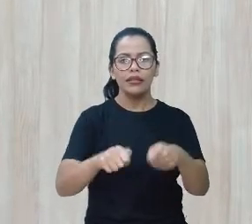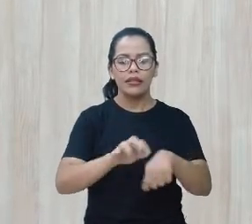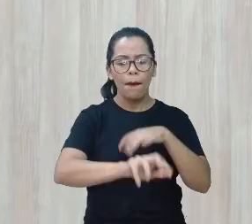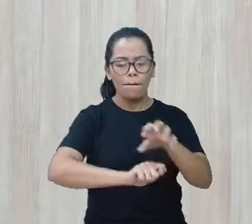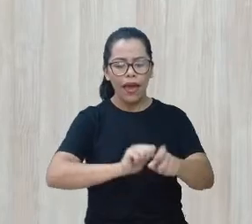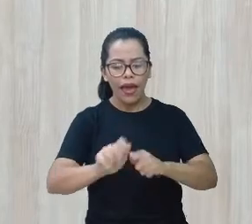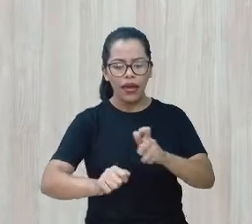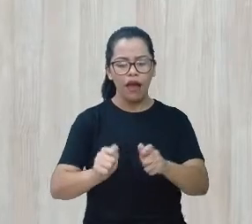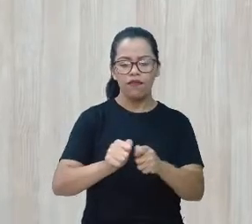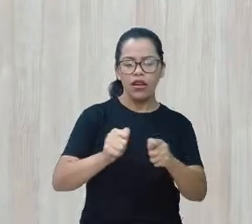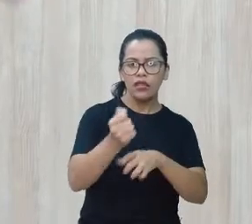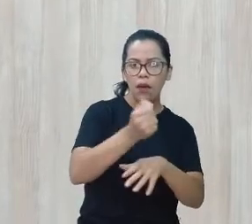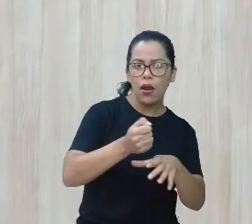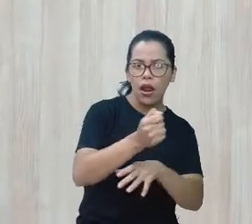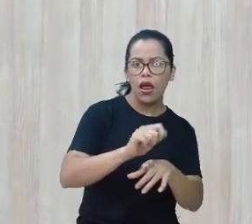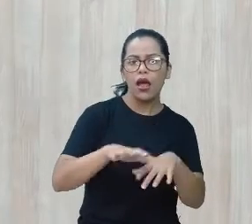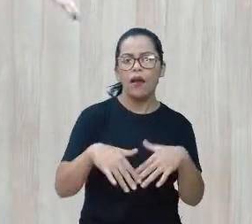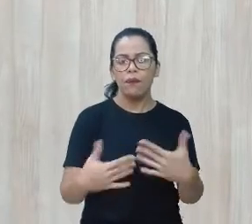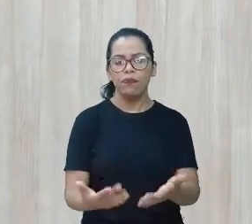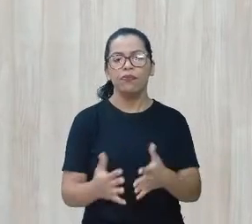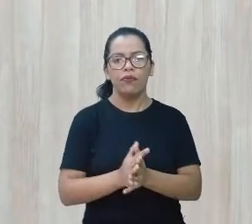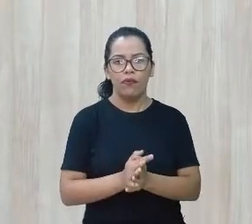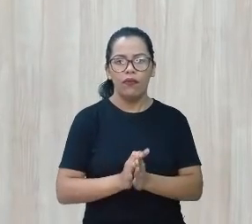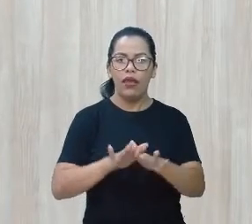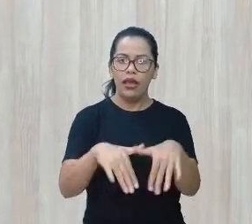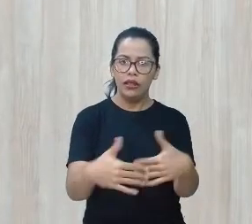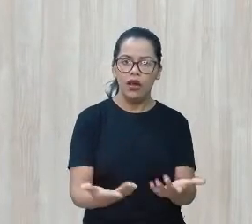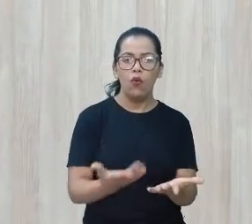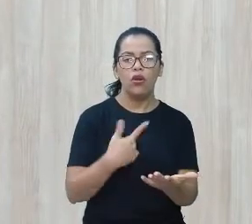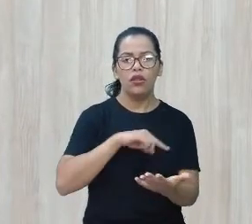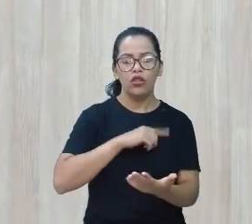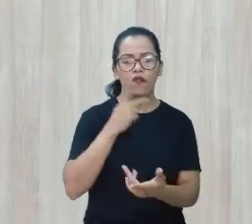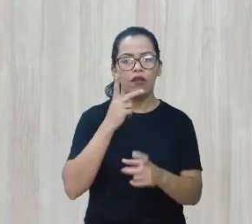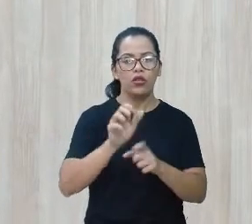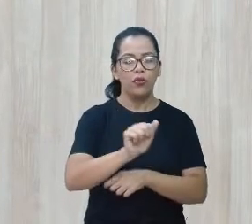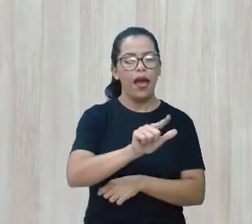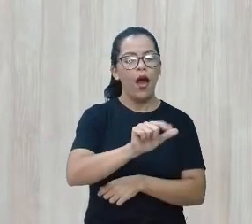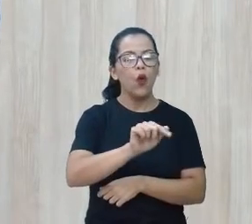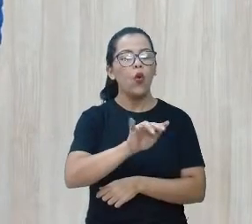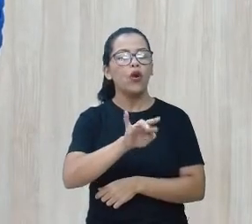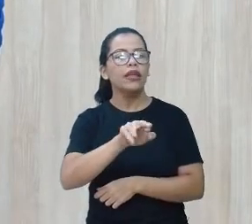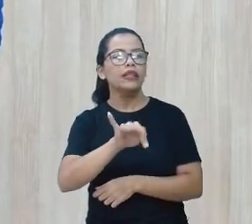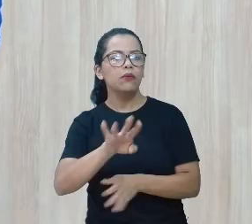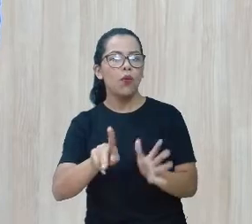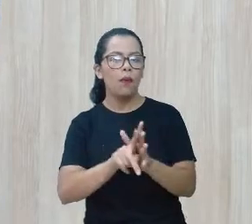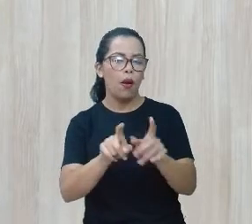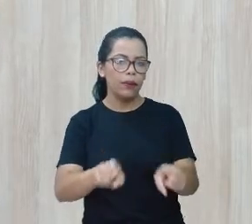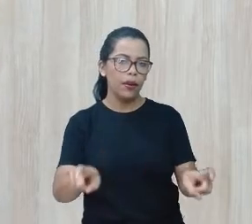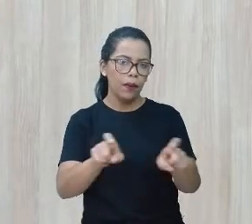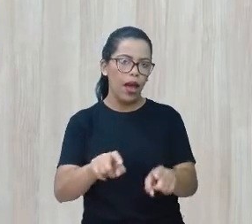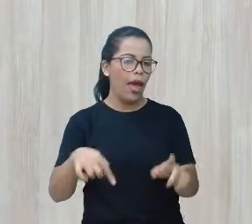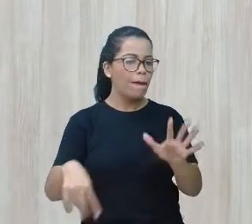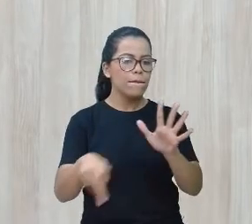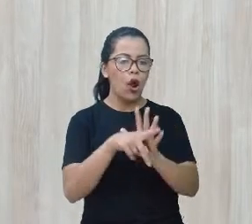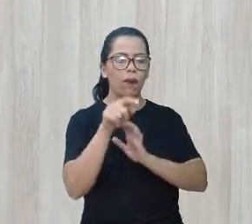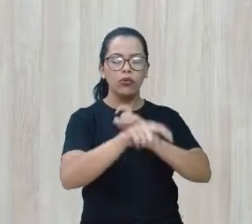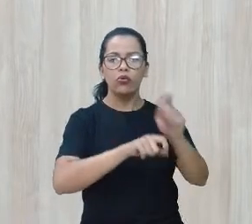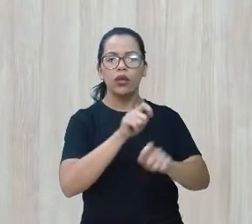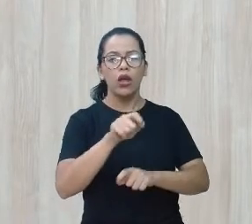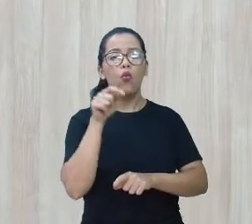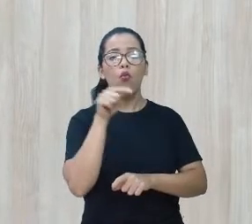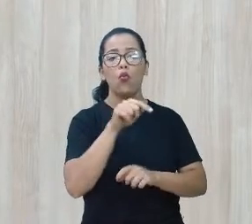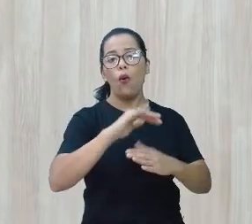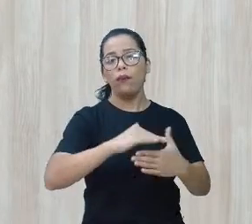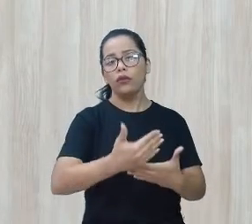fala de algoritmo computacional, é o computador que está fazendo. Mas a ideia de um algoritmo é um passo a passo, né? Uma série